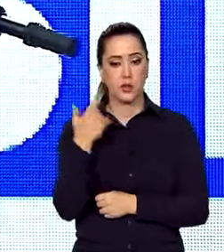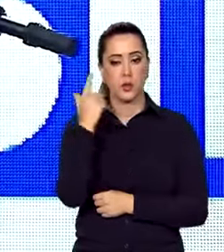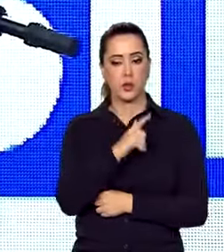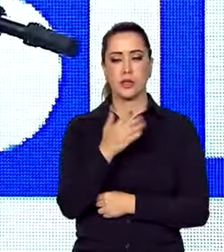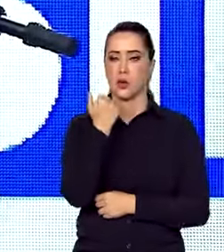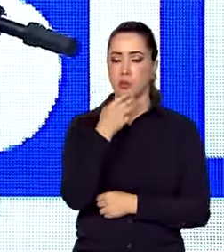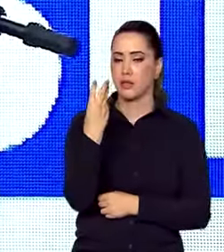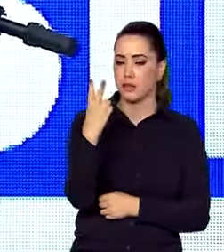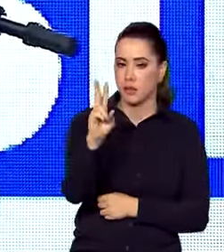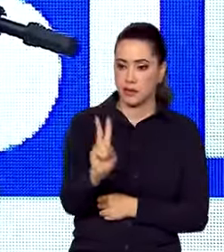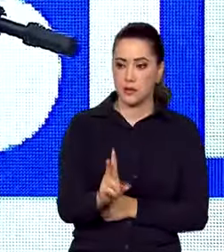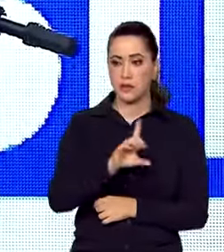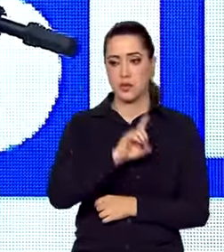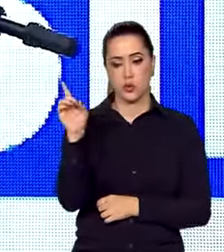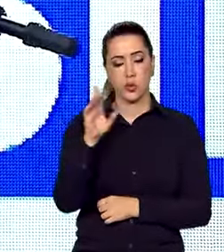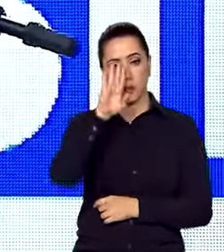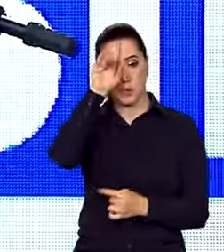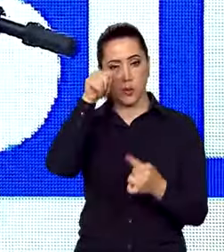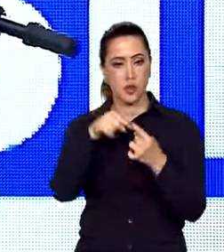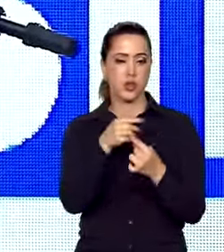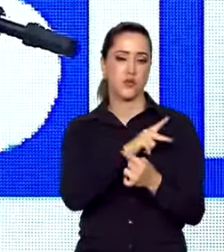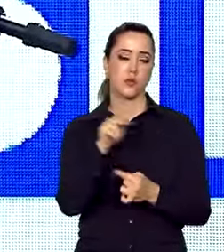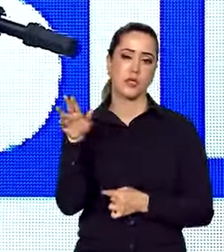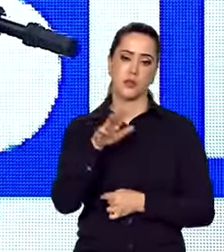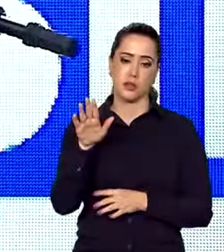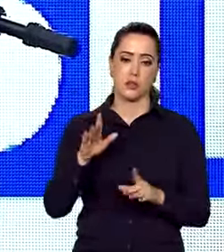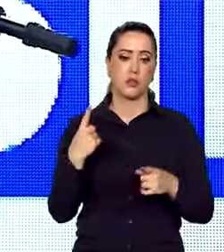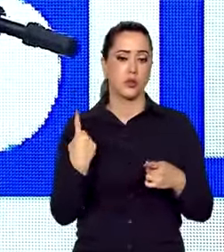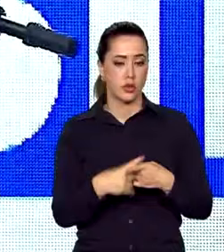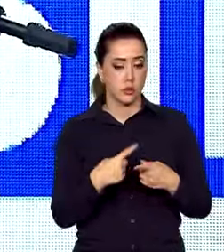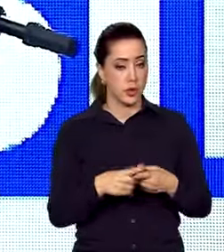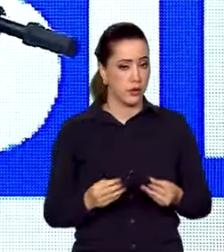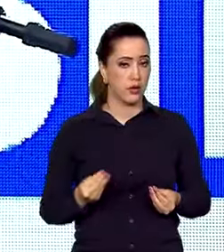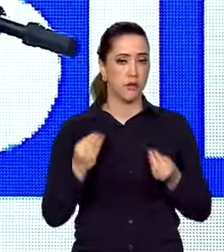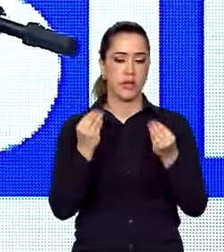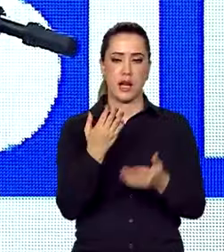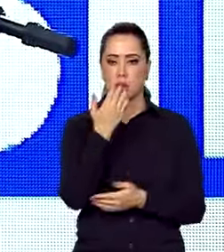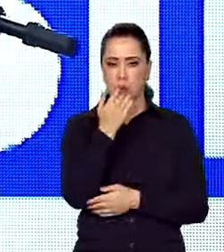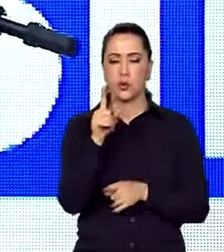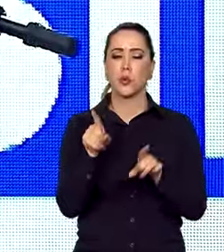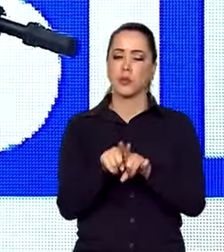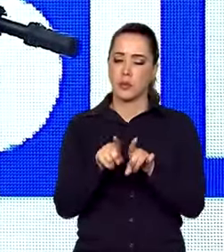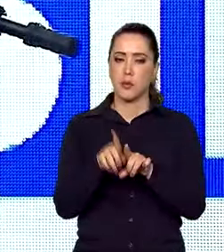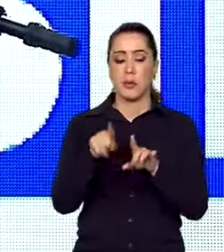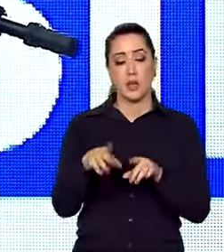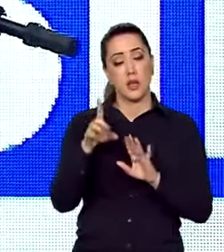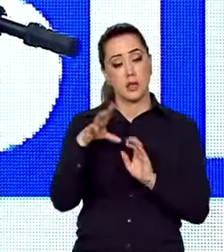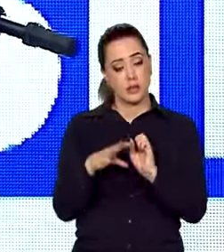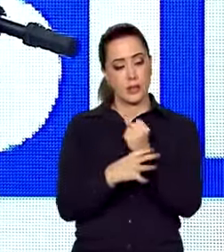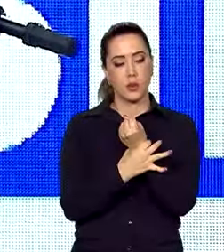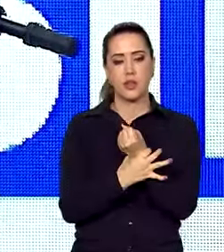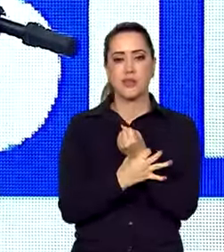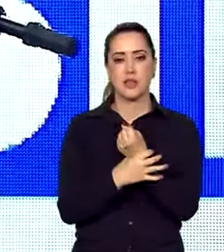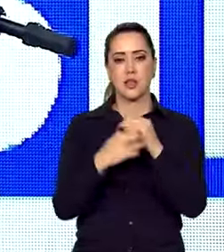é uma das prioridades do governo do presidente Lula. Afinal, a garantia de refeições é também uma garantia de redução